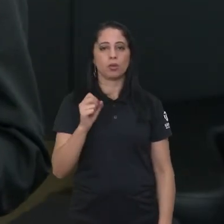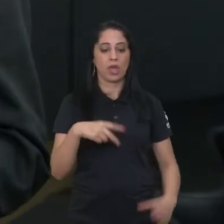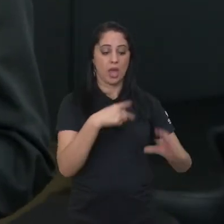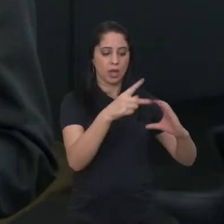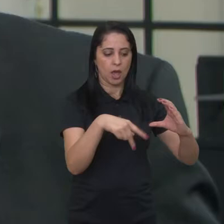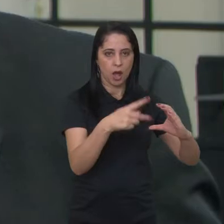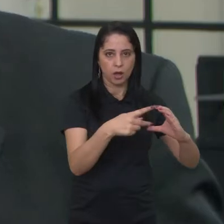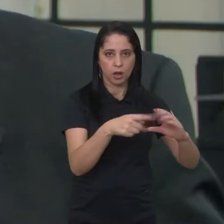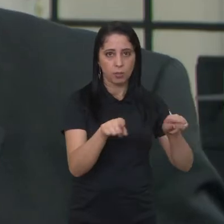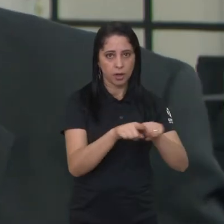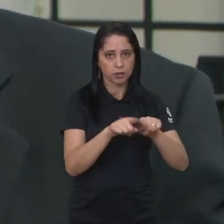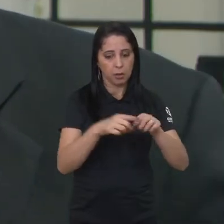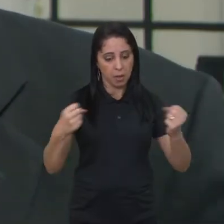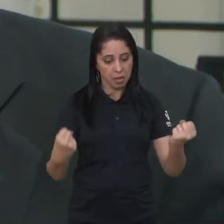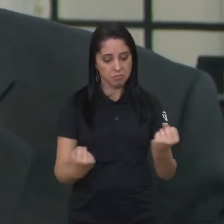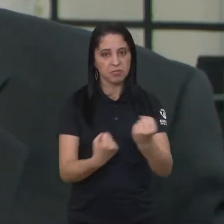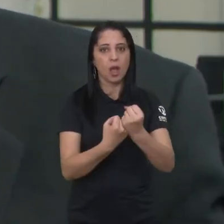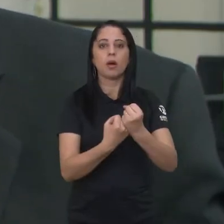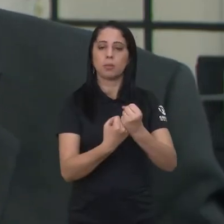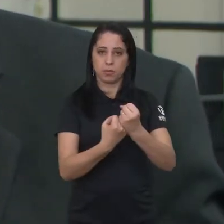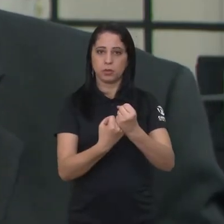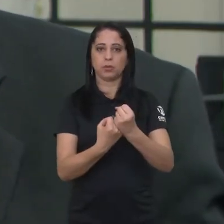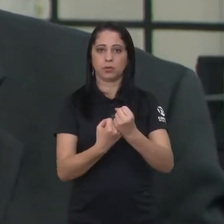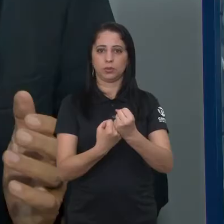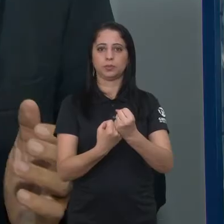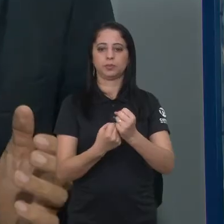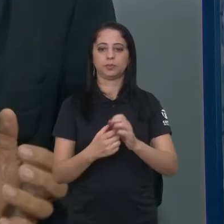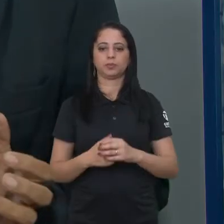para que a cidade também vire um polo na área dos